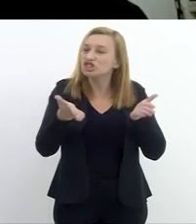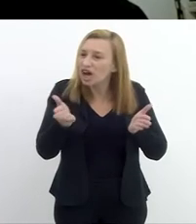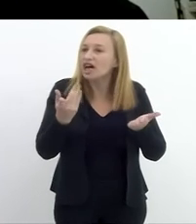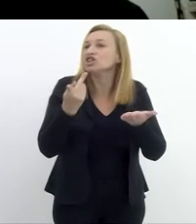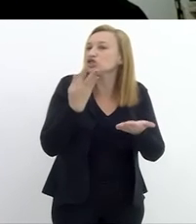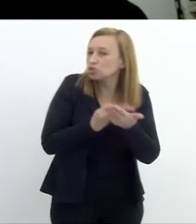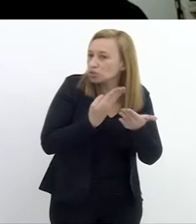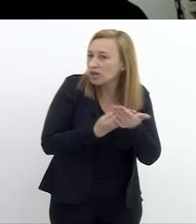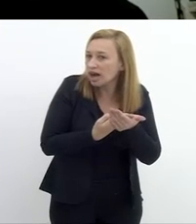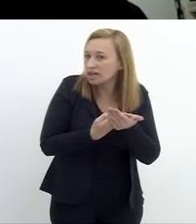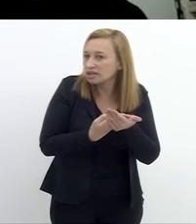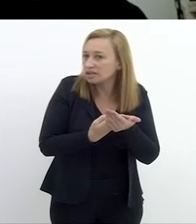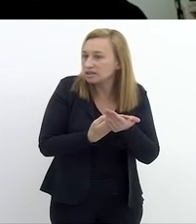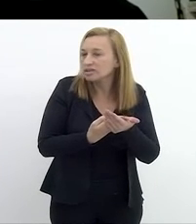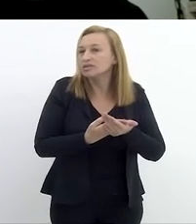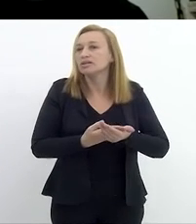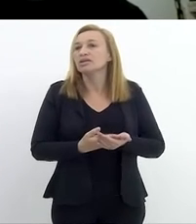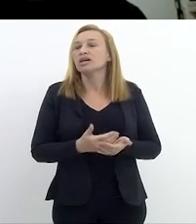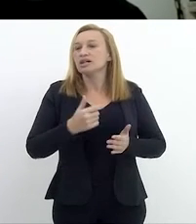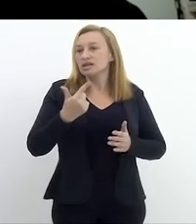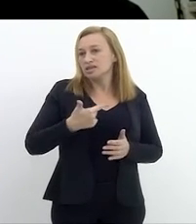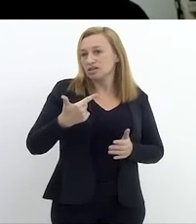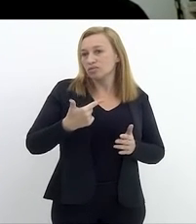Porque a gente já está na segunda edição desse edital.